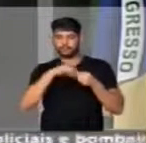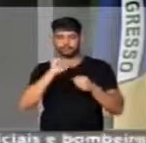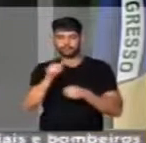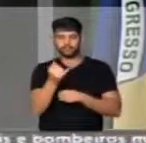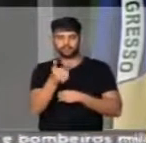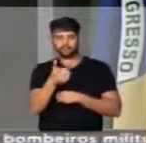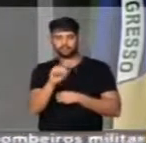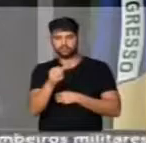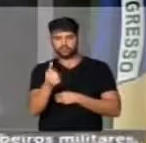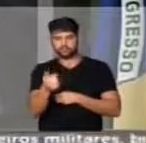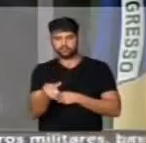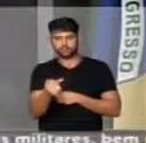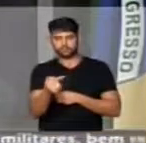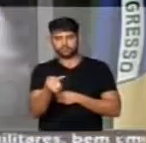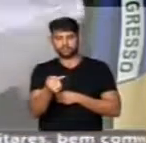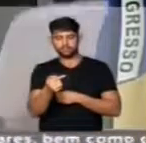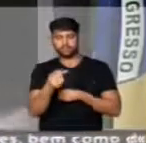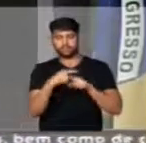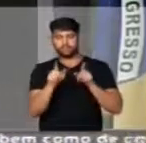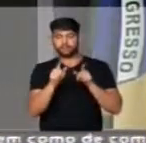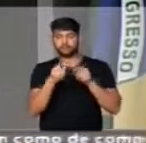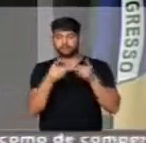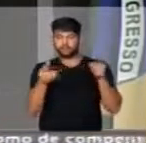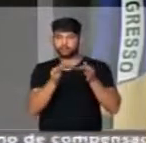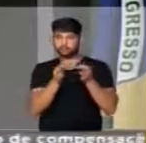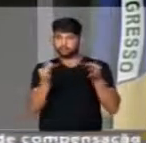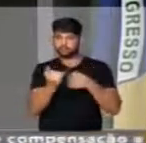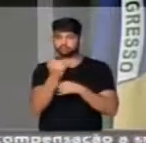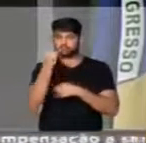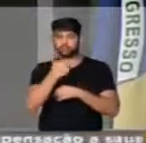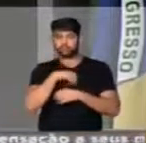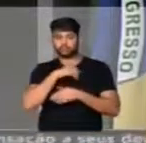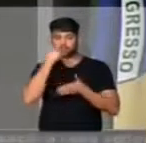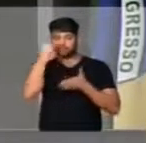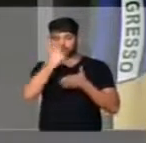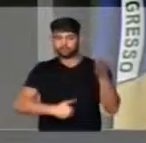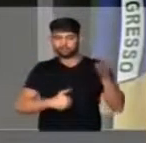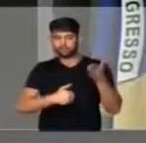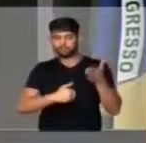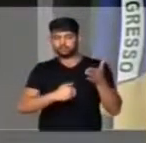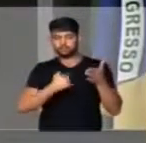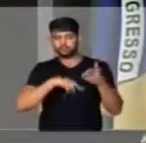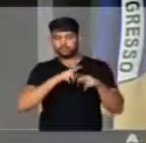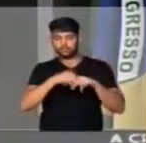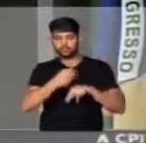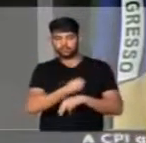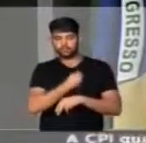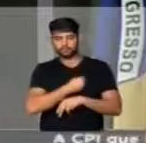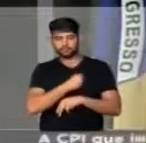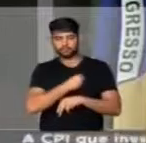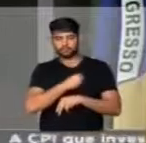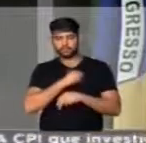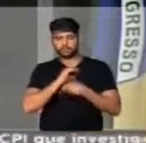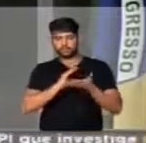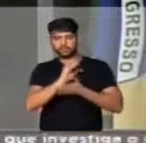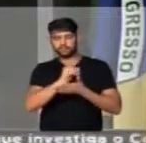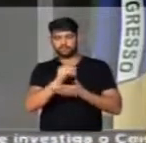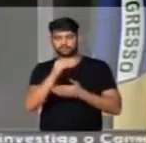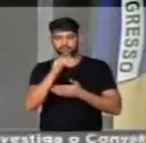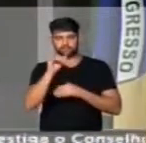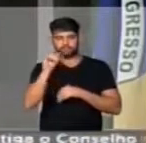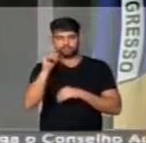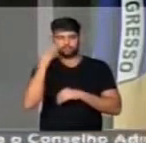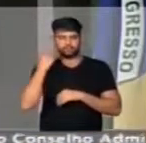janeiro de 2017, mas com um detalhe importante, com desconto. No caso das linhas de crédito do Banco